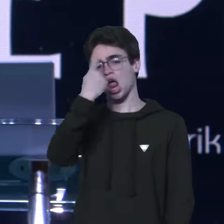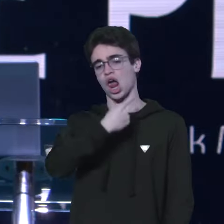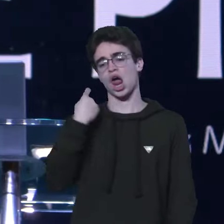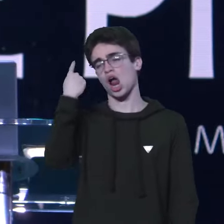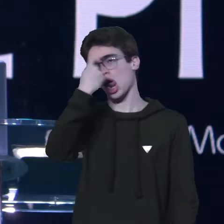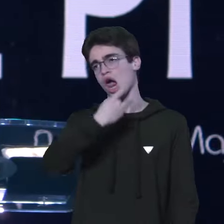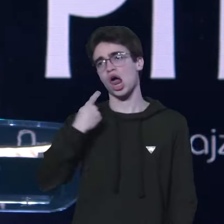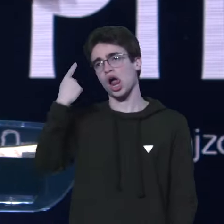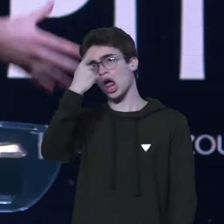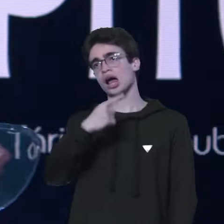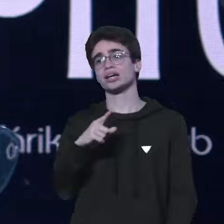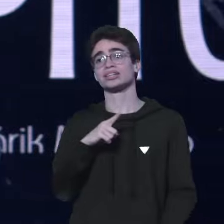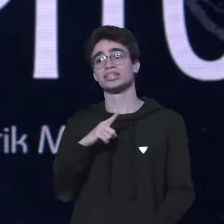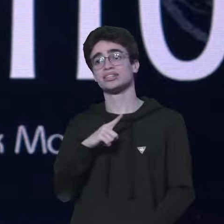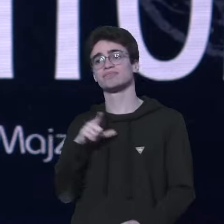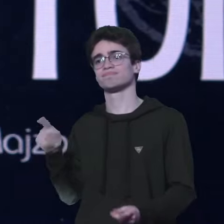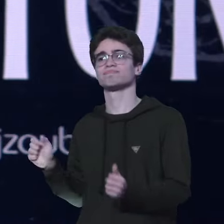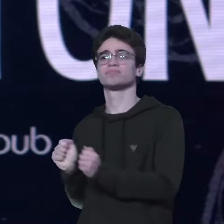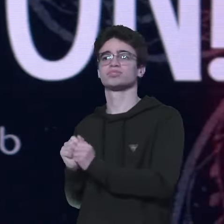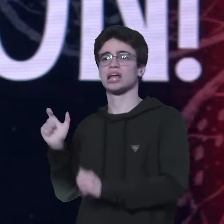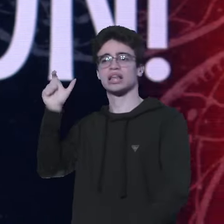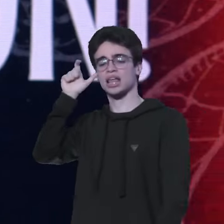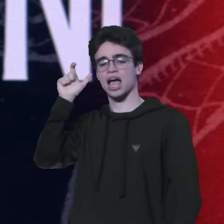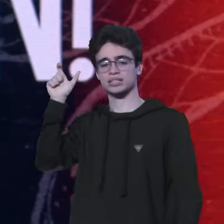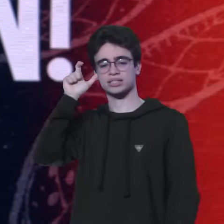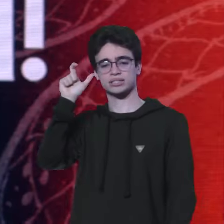Gastas com o reino de Piton.